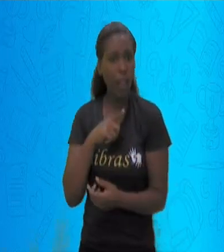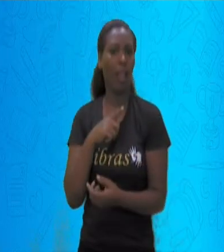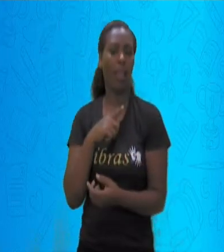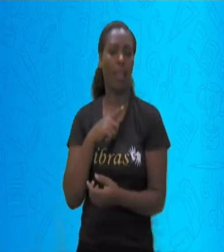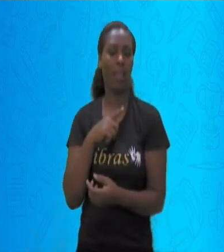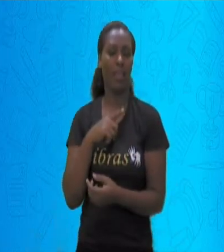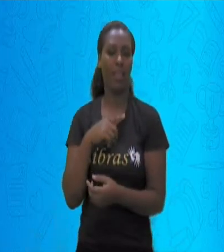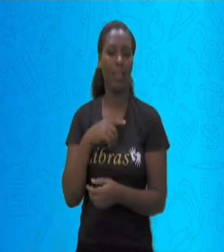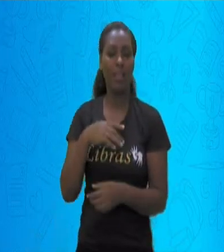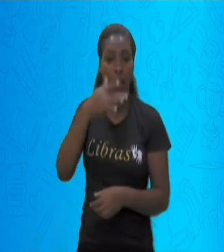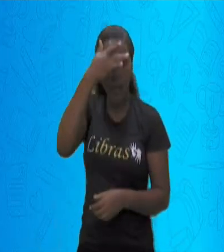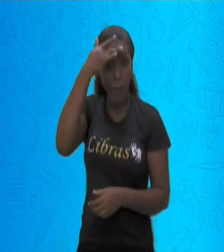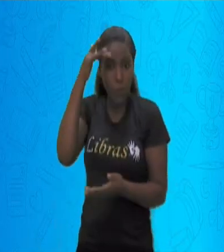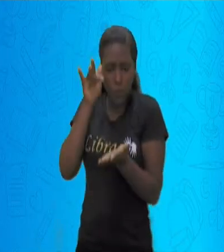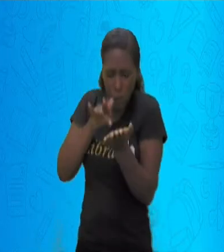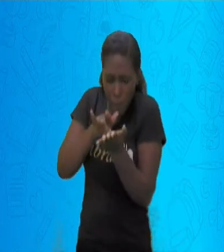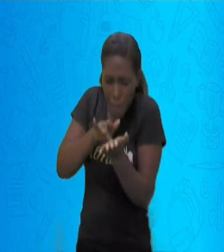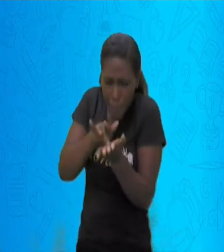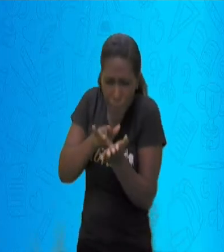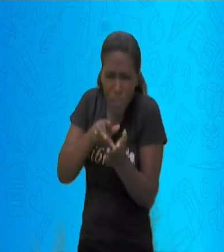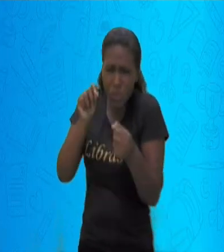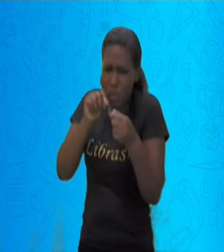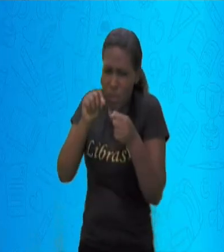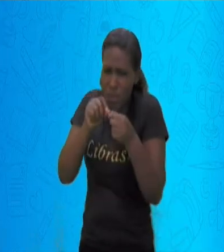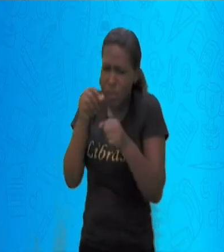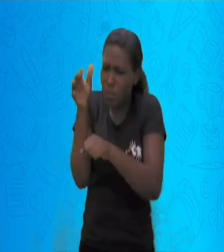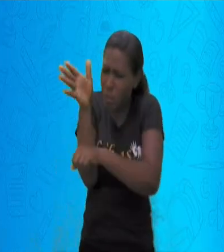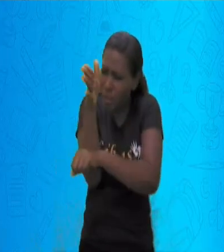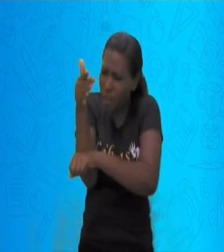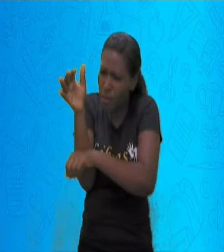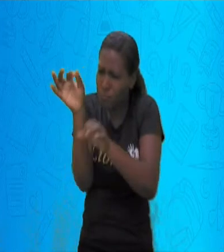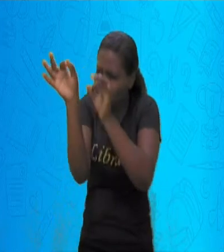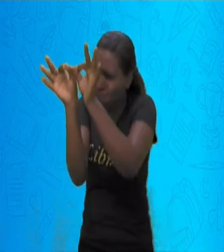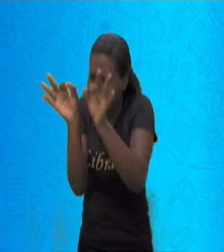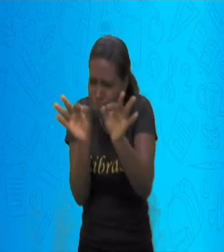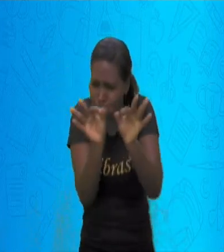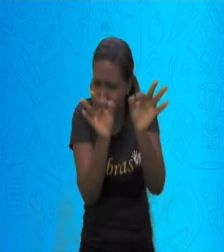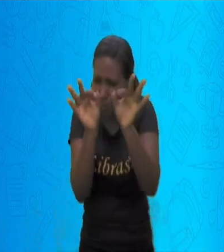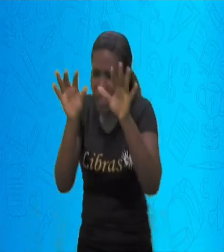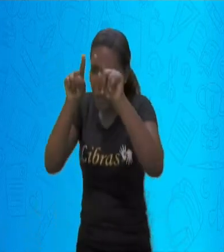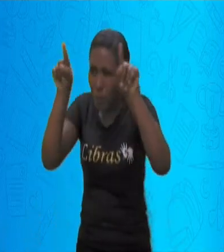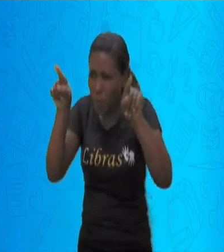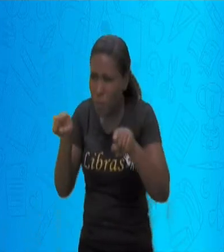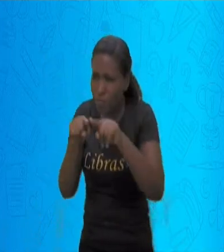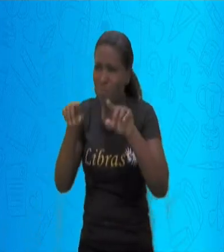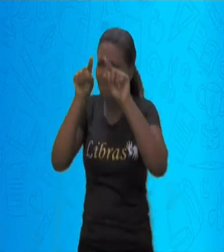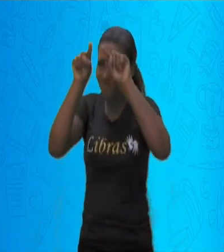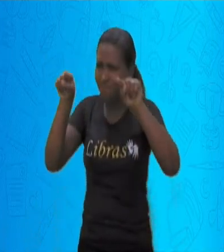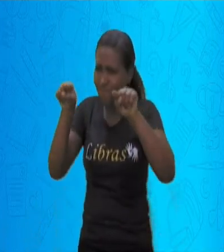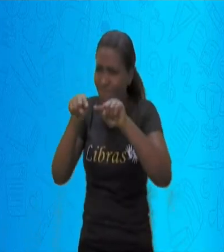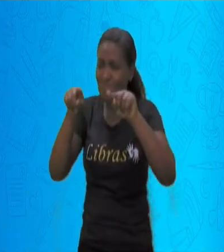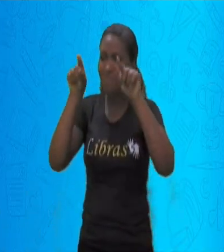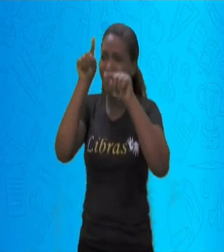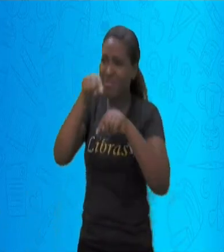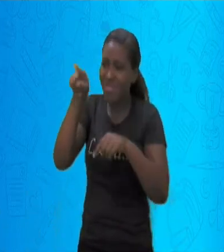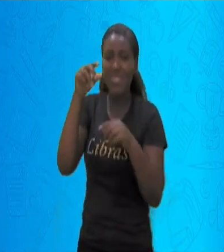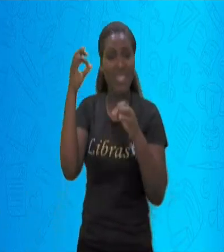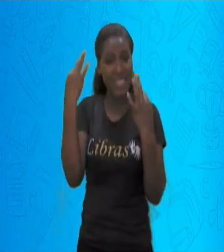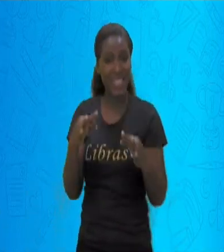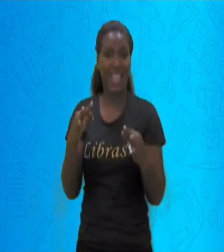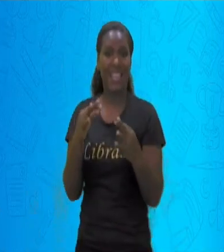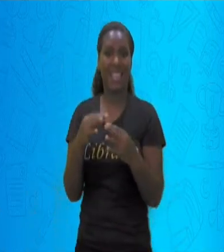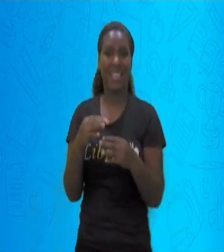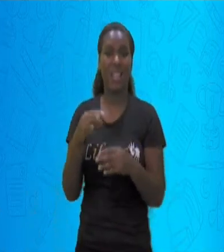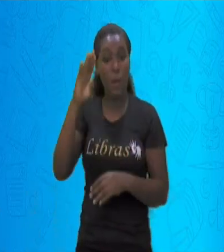elas levaram em consideração as coisas naturais do Brasil e principalmente o céu